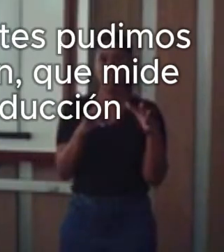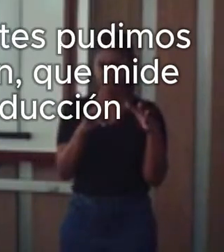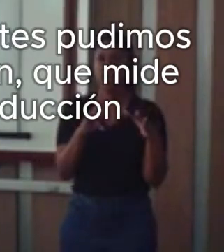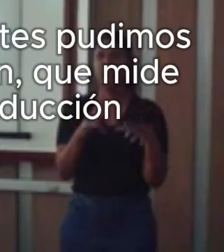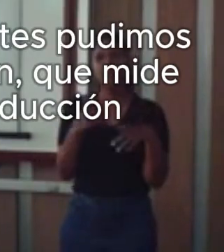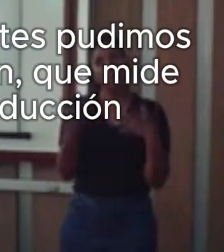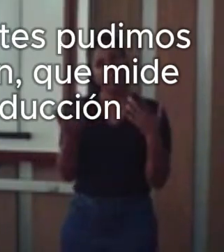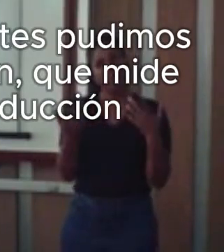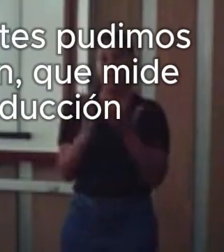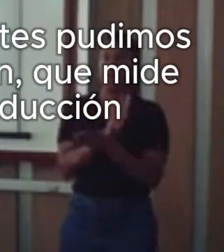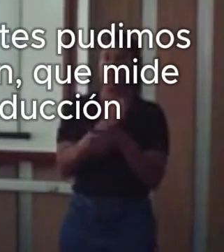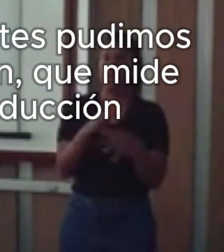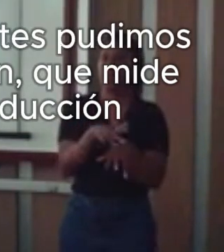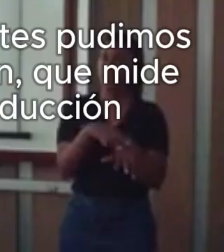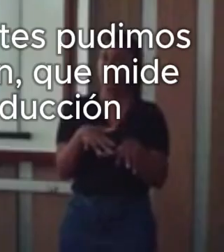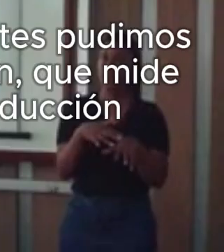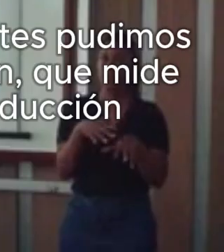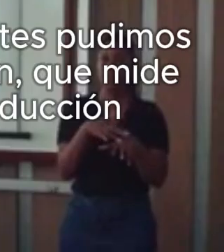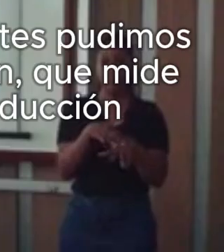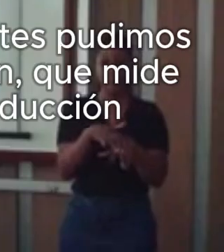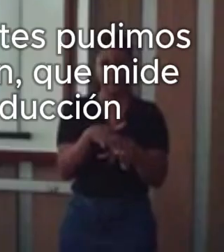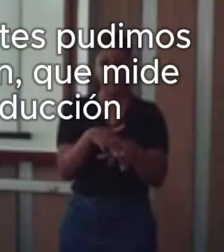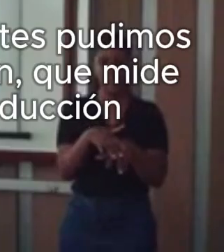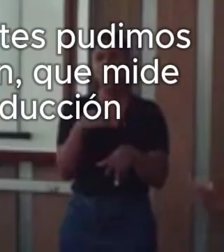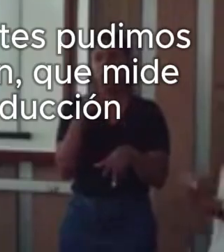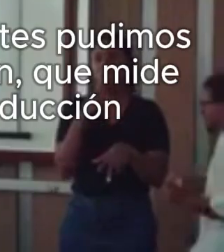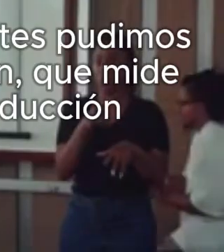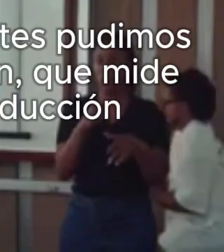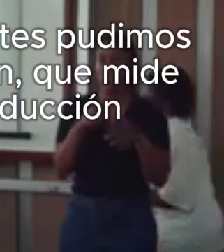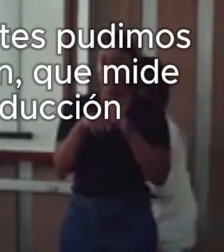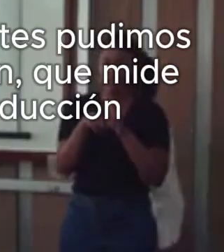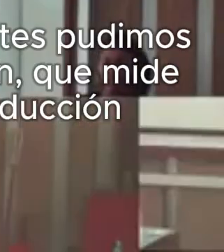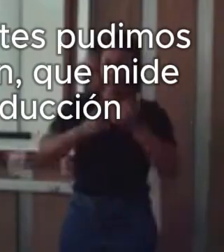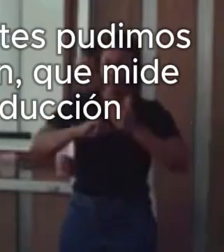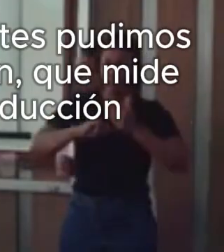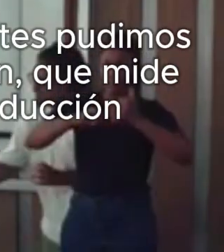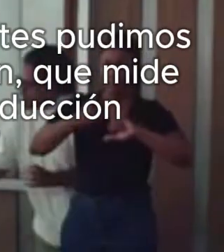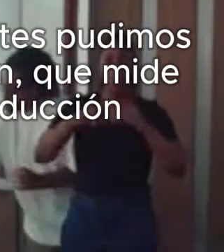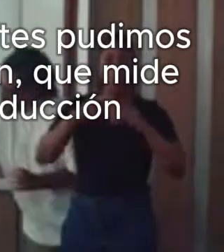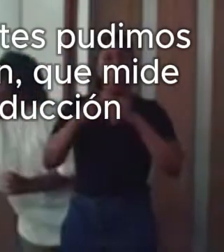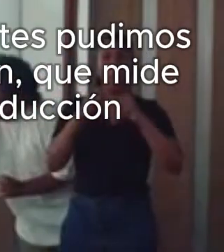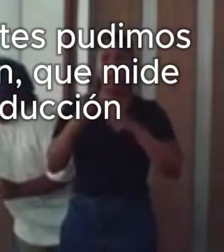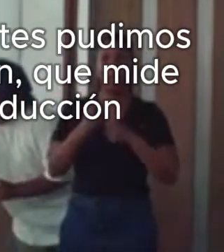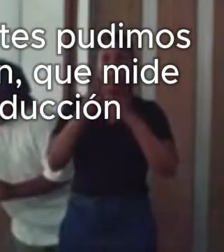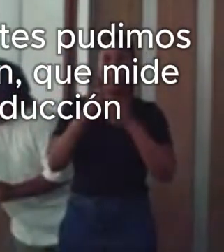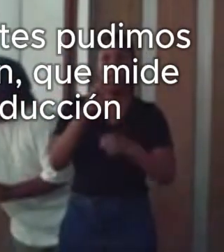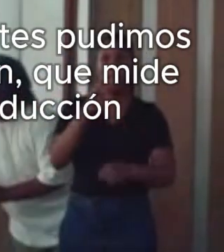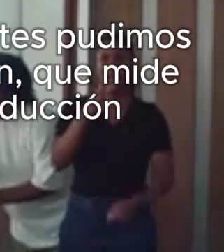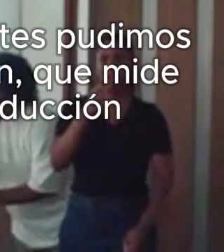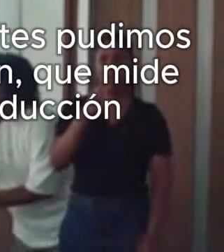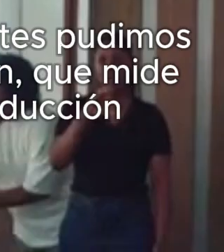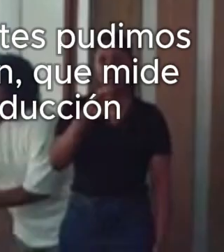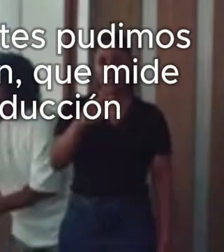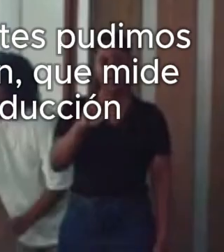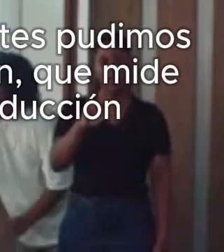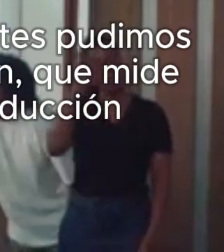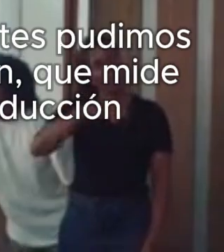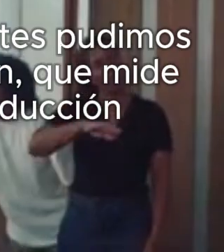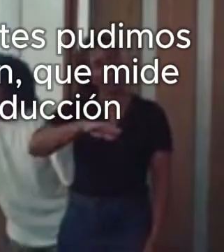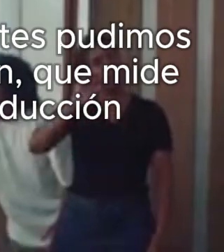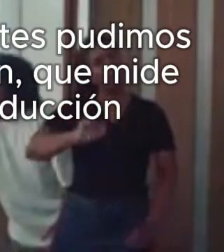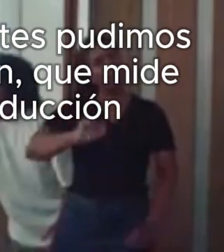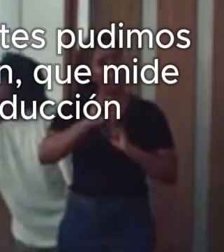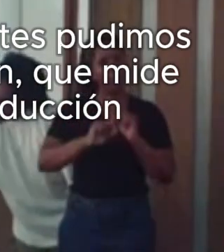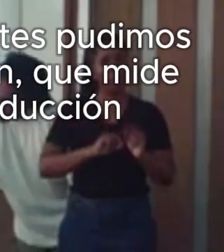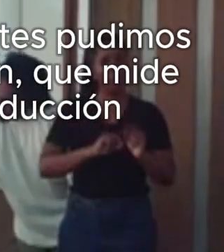em alguns desses pacientes a gente conseguiu fazer o exame de potencial evocado, que vai provar que a condução, medir